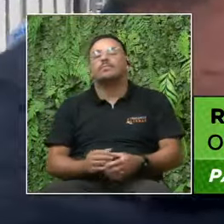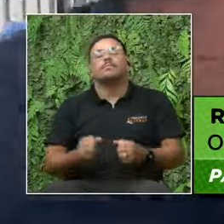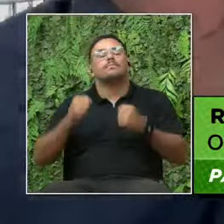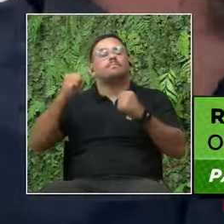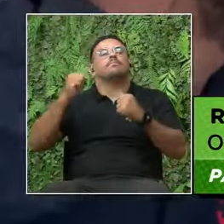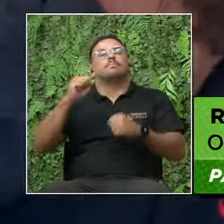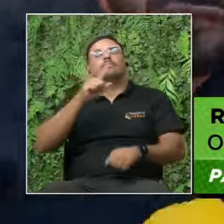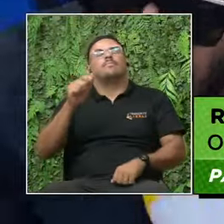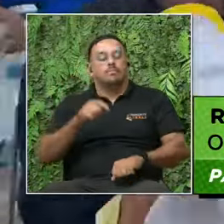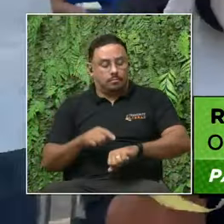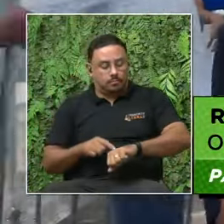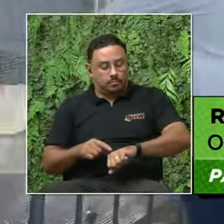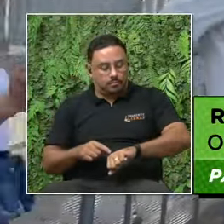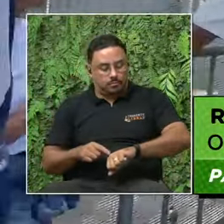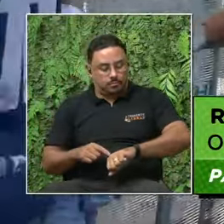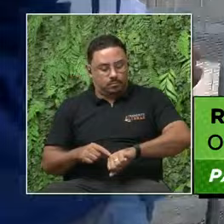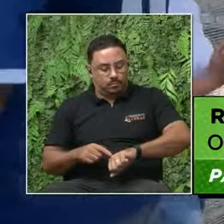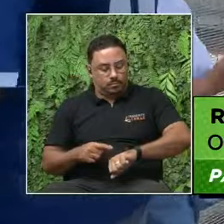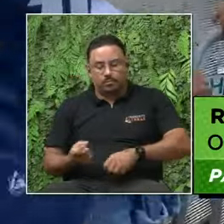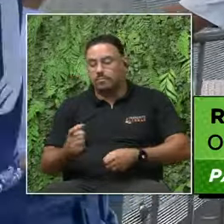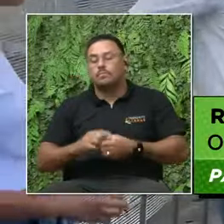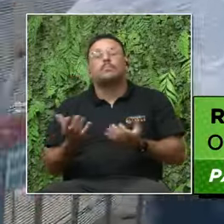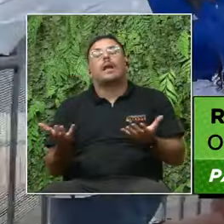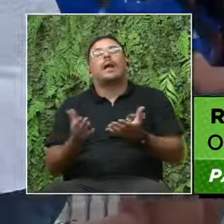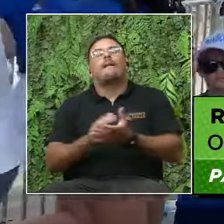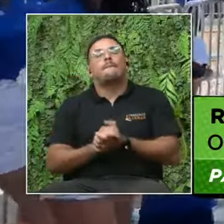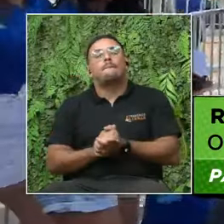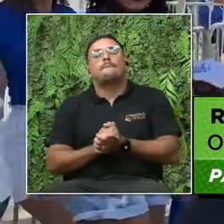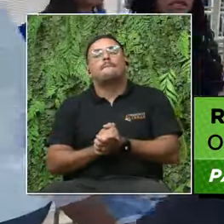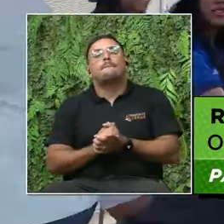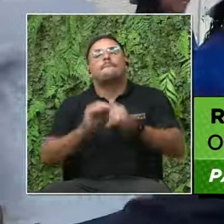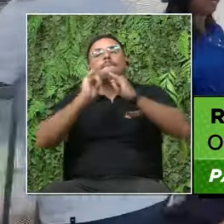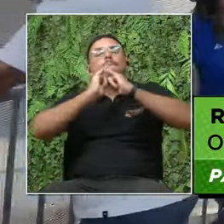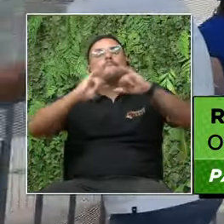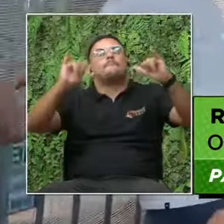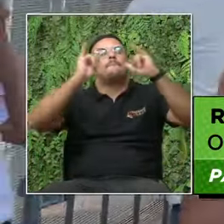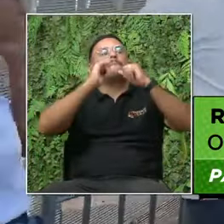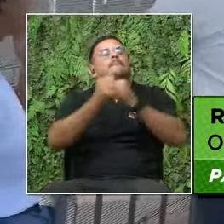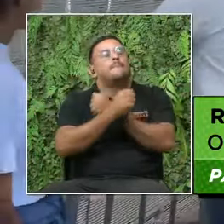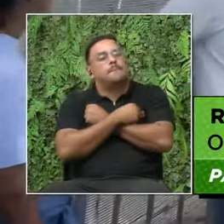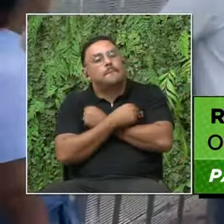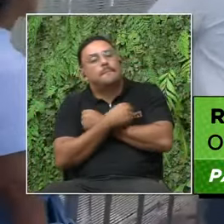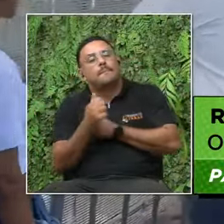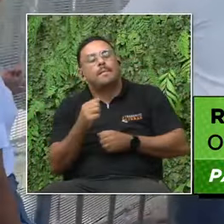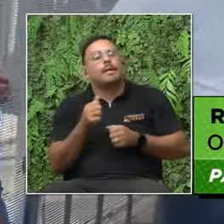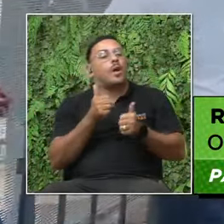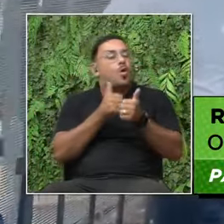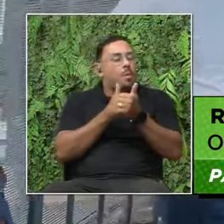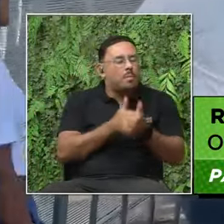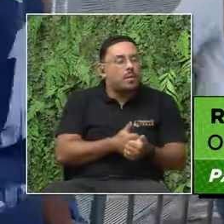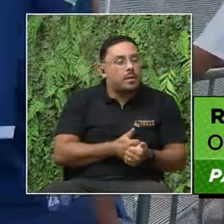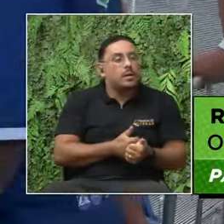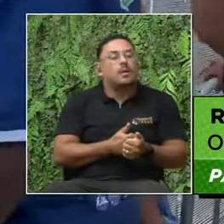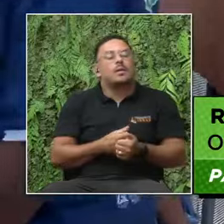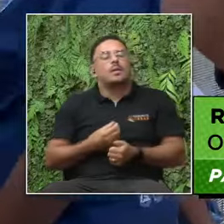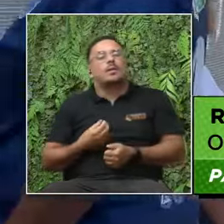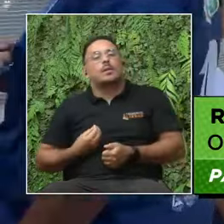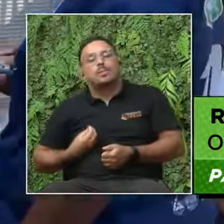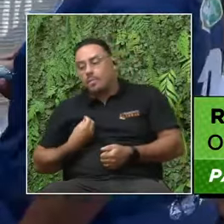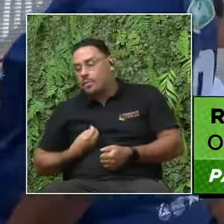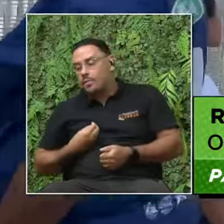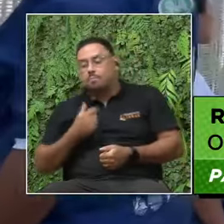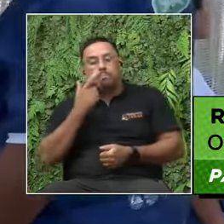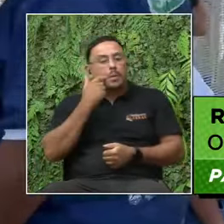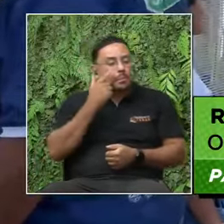zero Vamos que vamos vamos que vamos e olha só mandando aquele abraço aí para quem tá assistindo ao vivo minha mãe meu pai tá